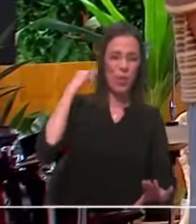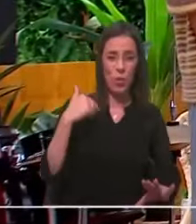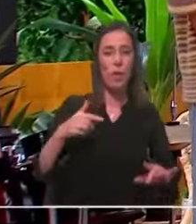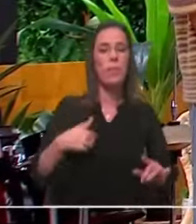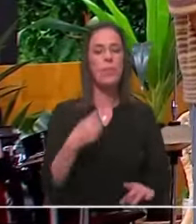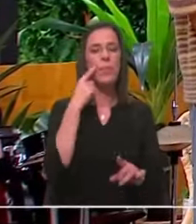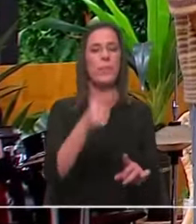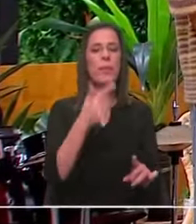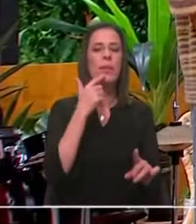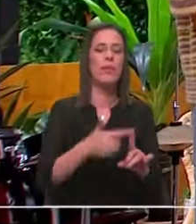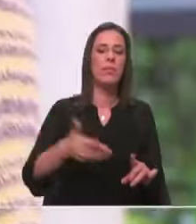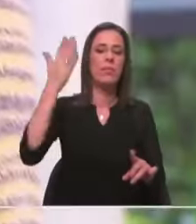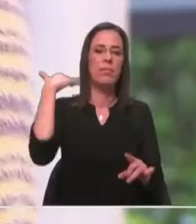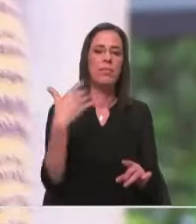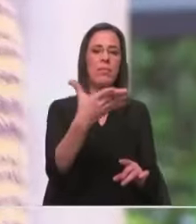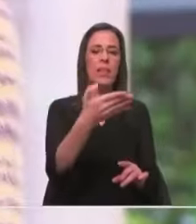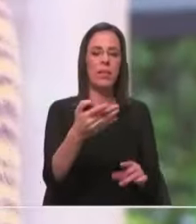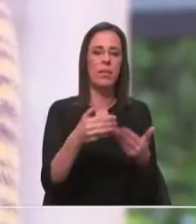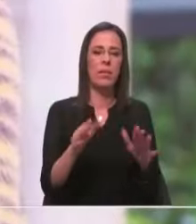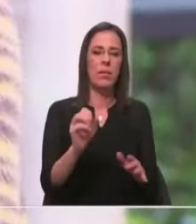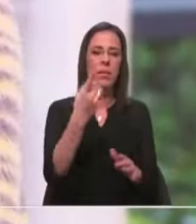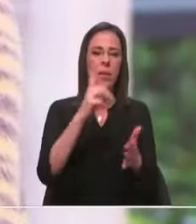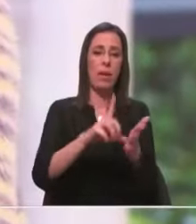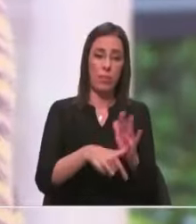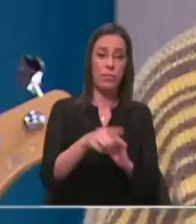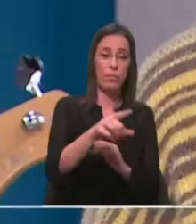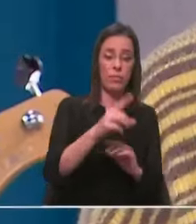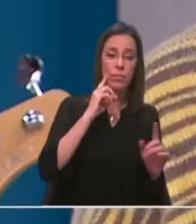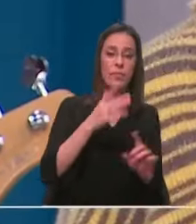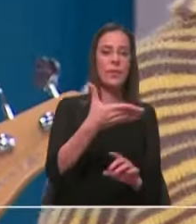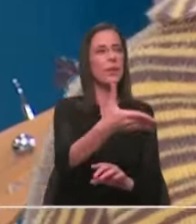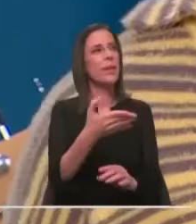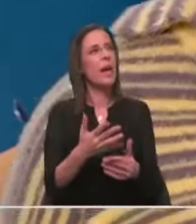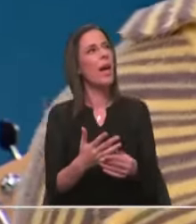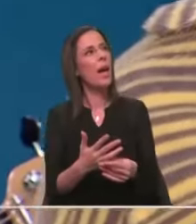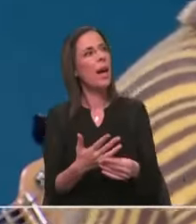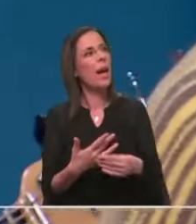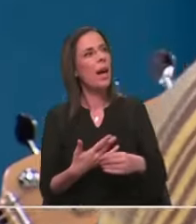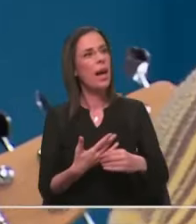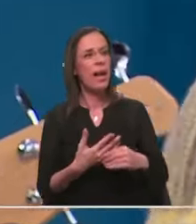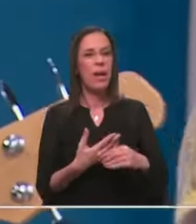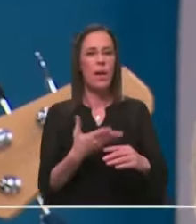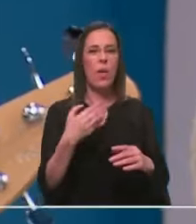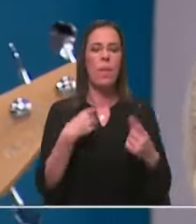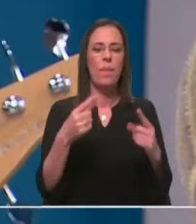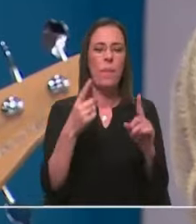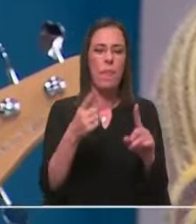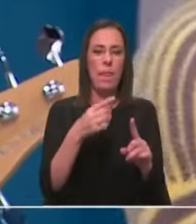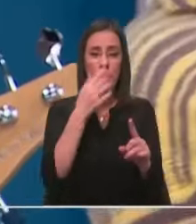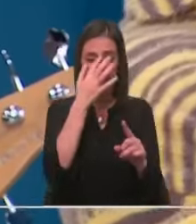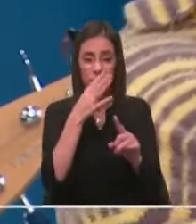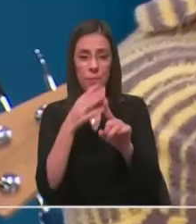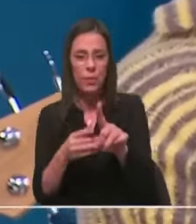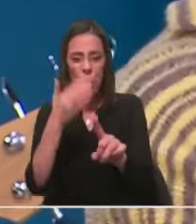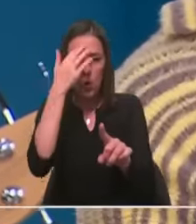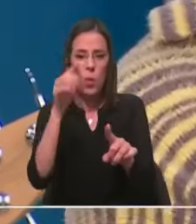mas eu já te conheço a ti há muito tempo também. Há 17 anos que lançaste o teu primeiro álbum, não é? É verdade. Portanto, mas eu acho sabes que eu tenho aqui uma coisa para te contar.